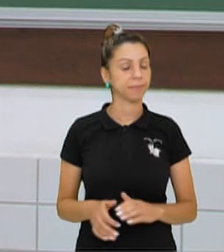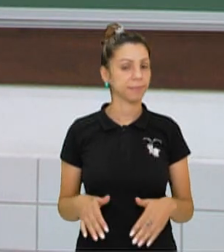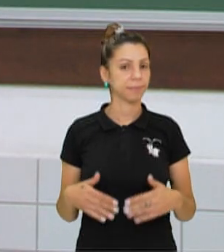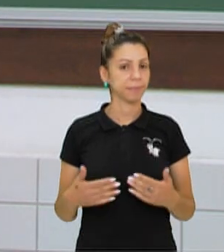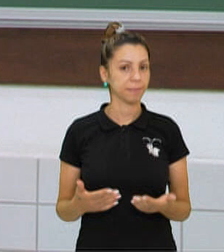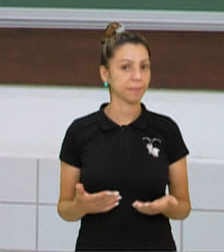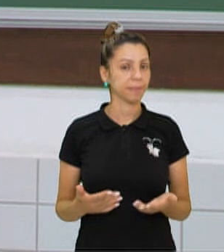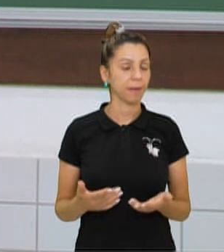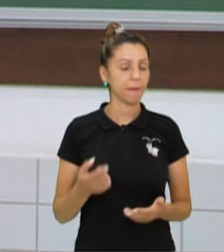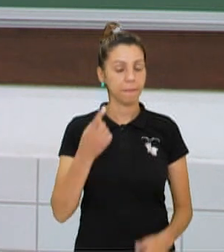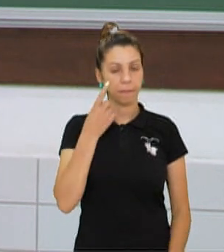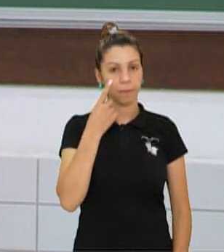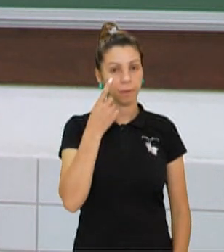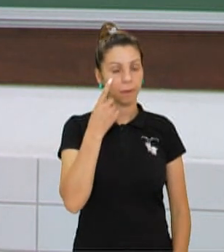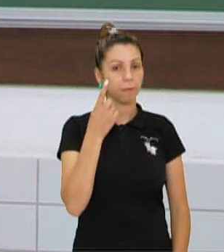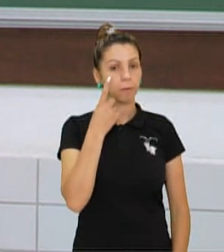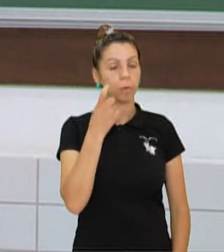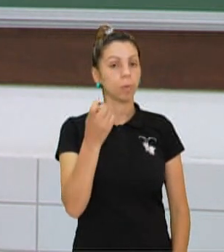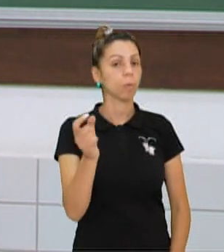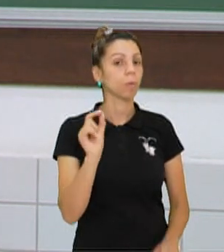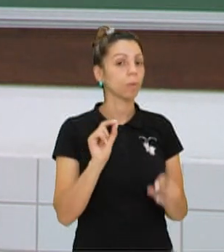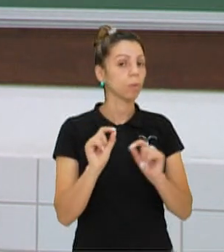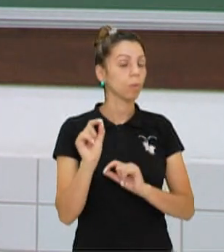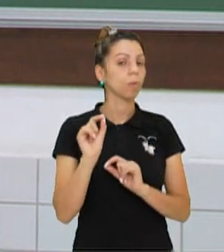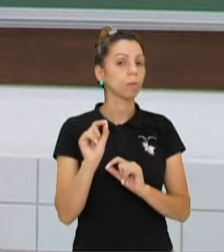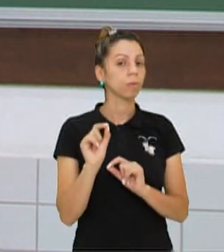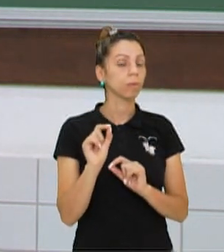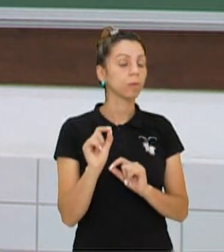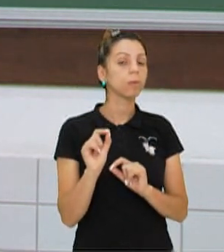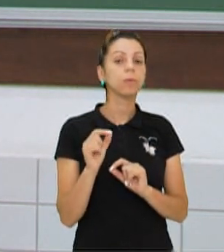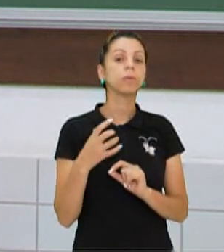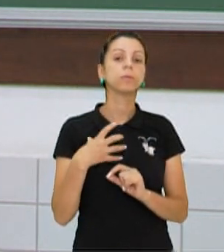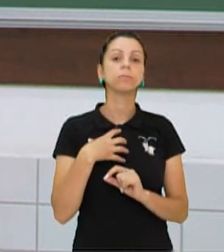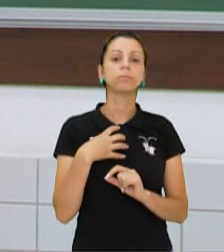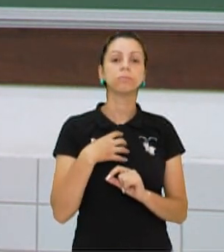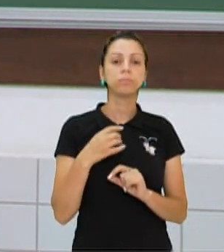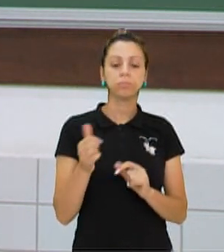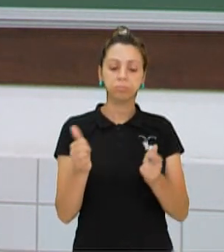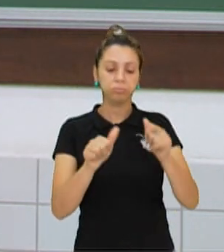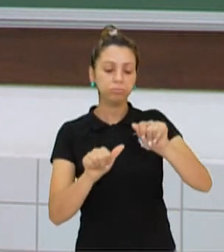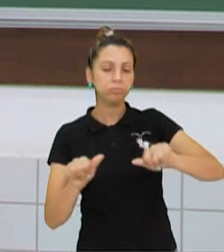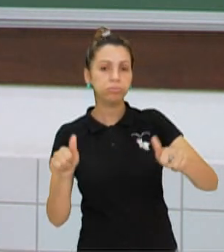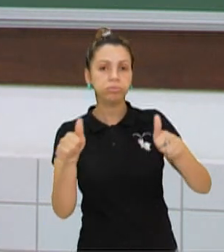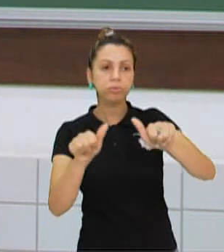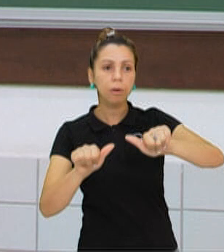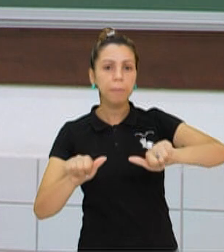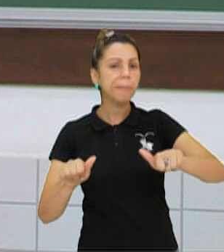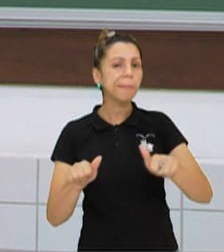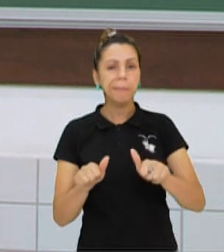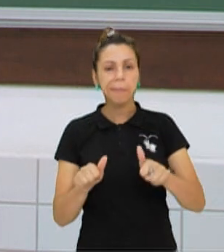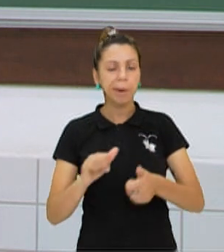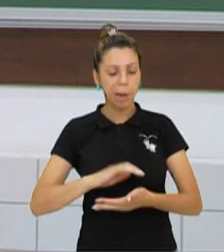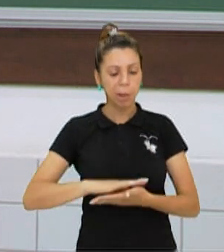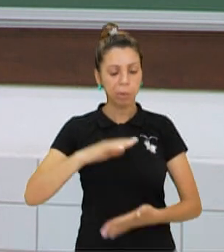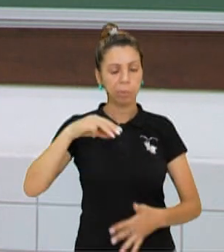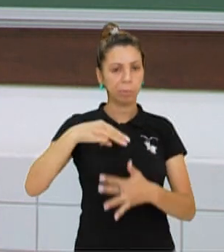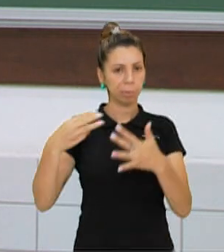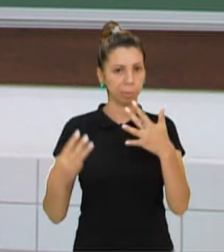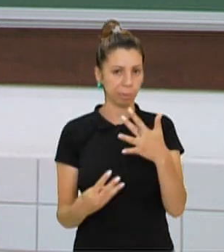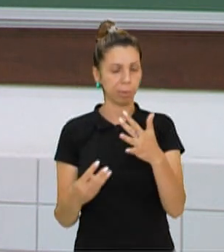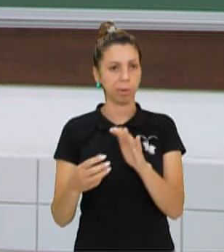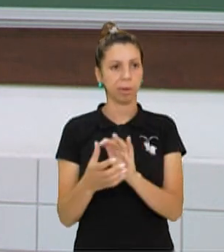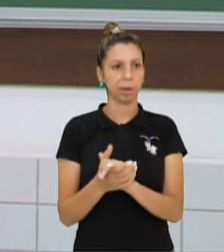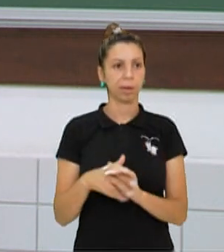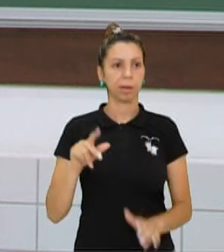Então, para você que ficou curioso sobre o formato de um prisma hexagonal, eu trouxe um prisma aqui para vocês,